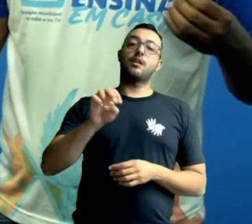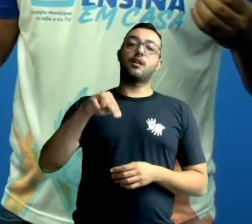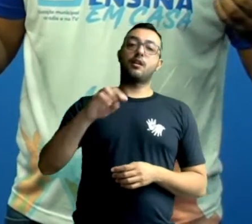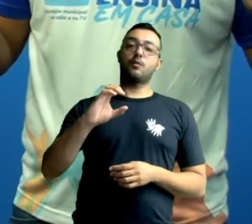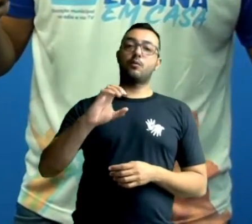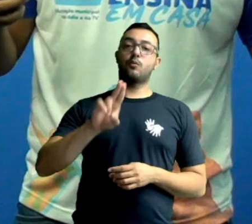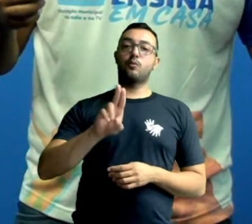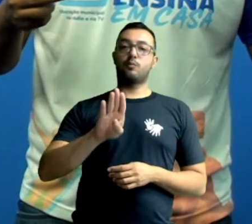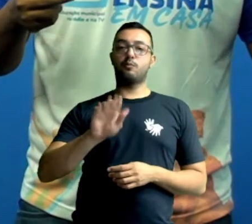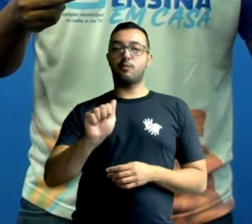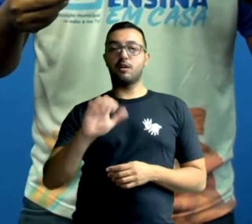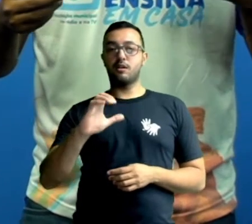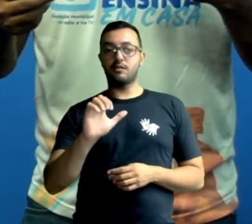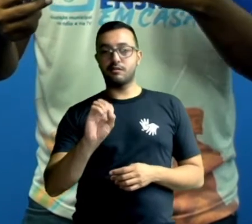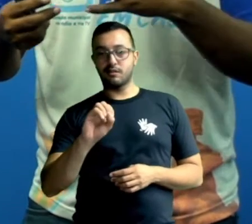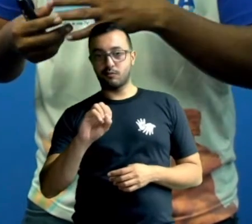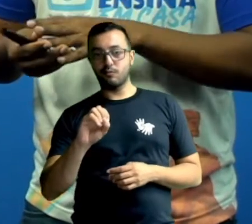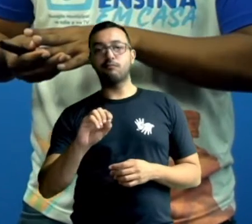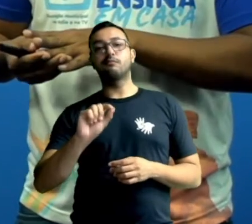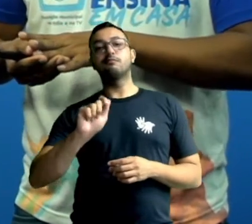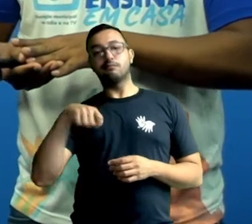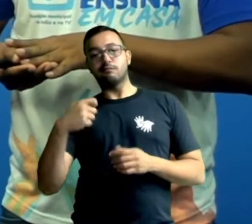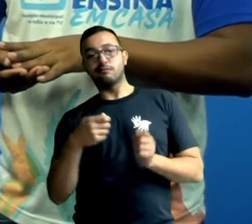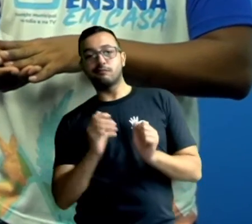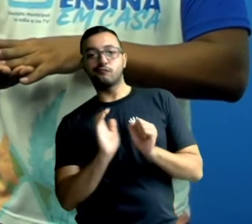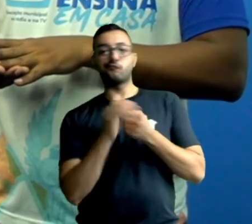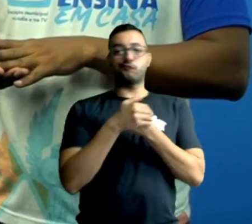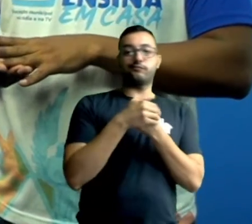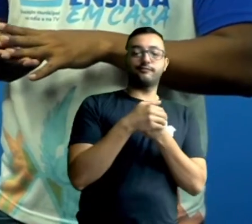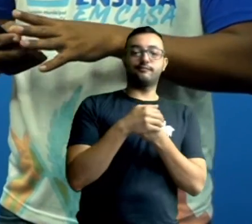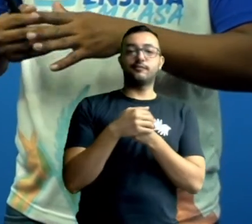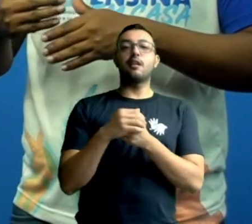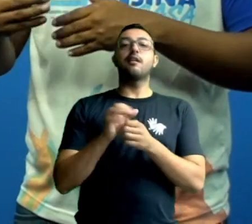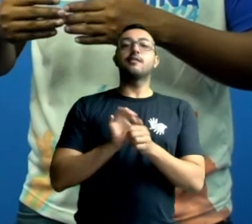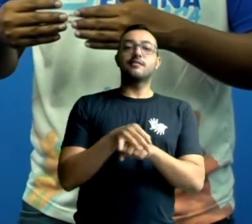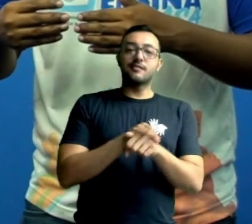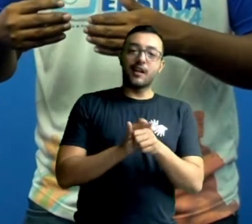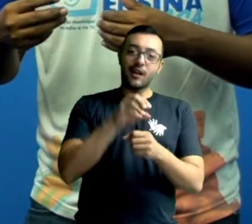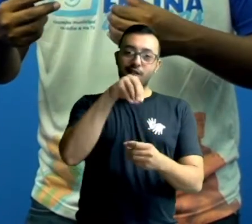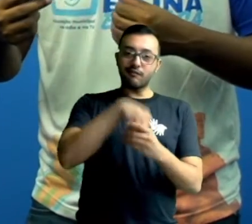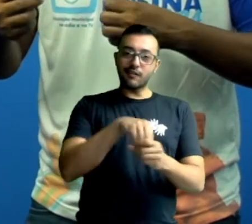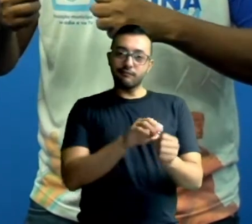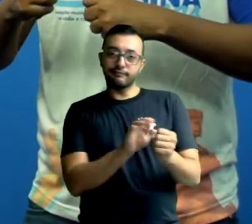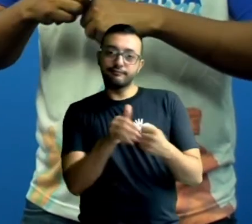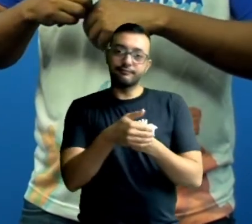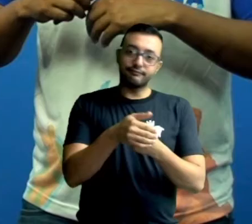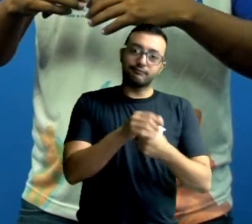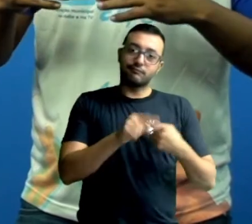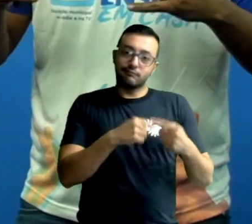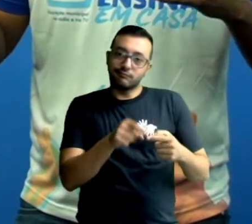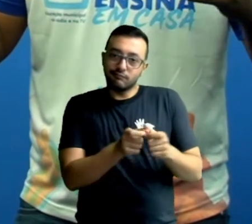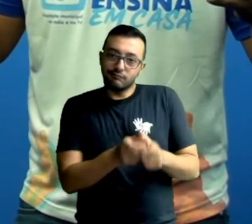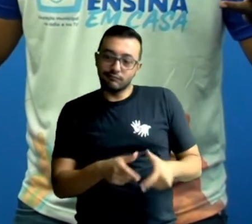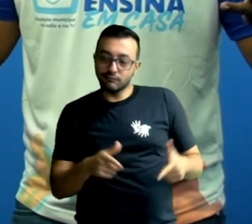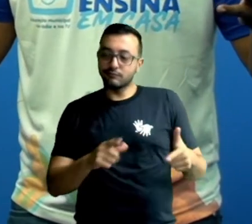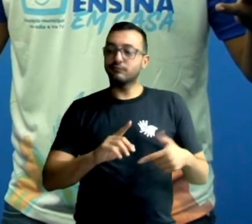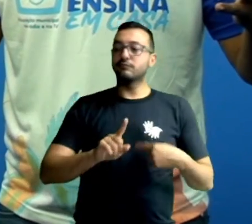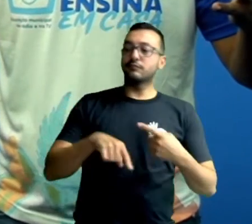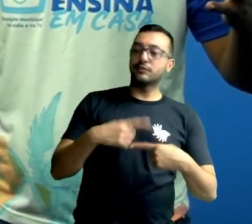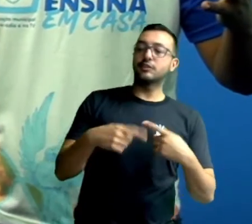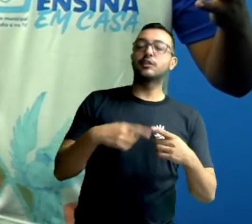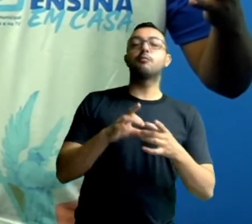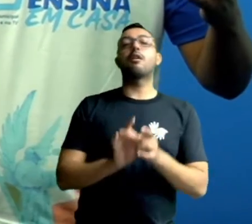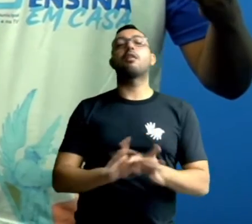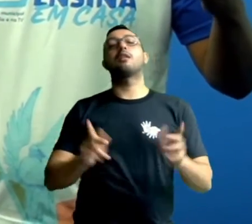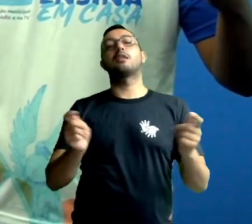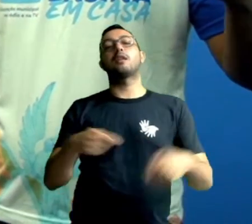que o vírus ele está incubado dentro da célula, se reproduzindo para em seguir ser liberado